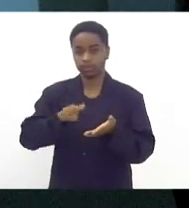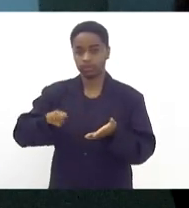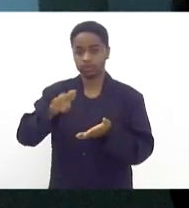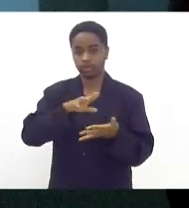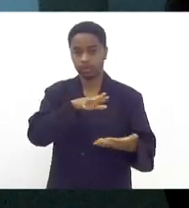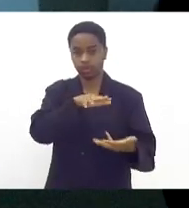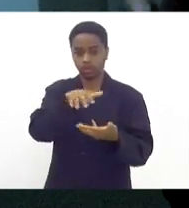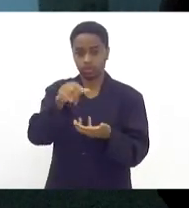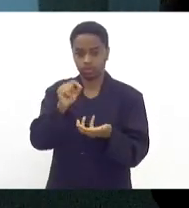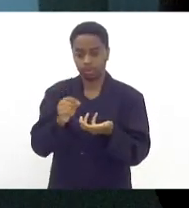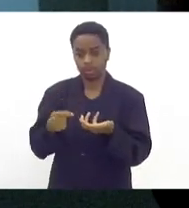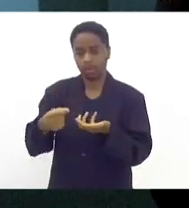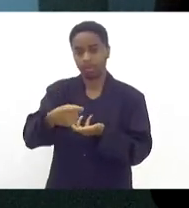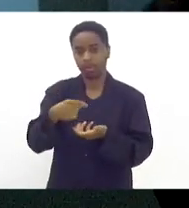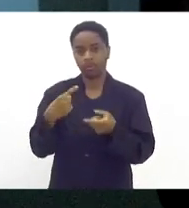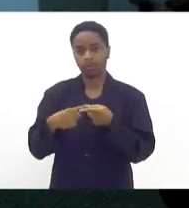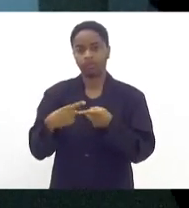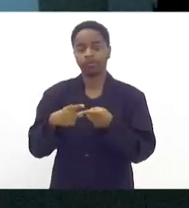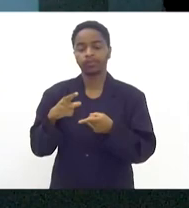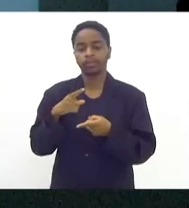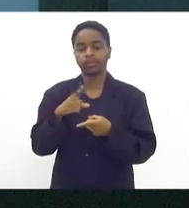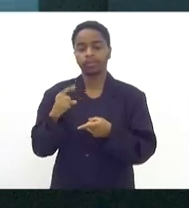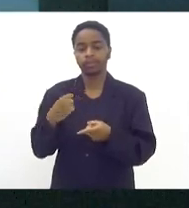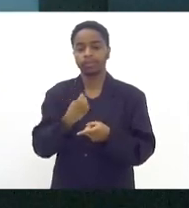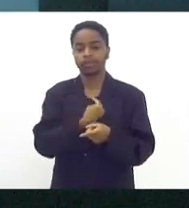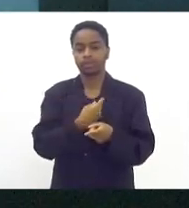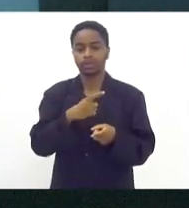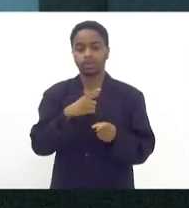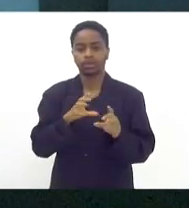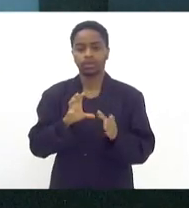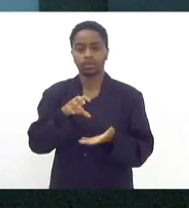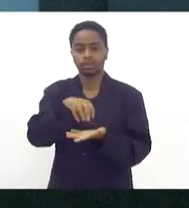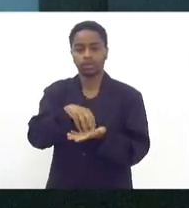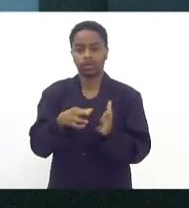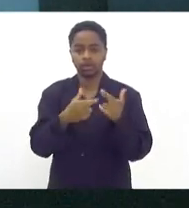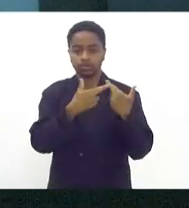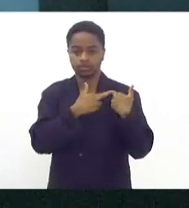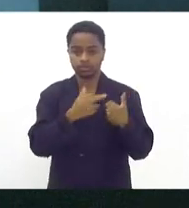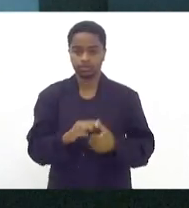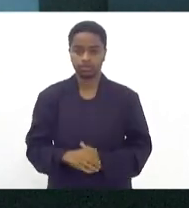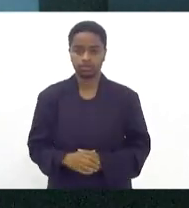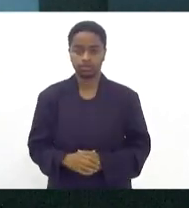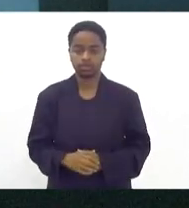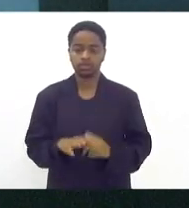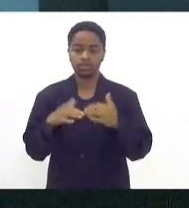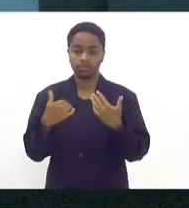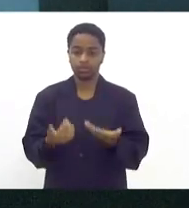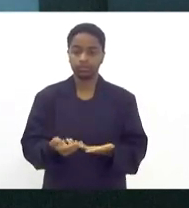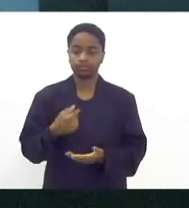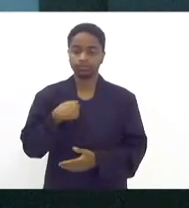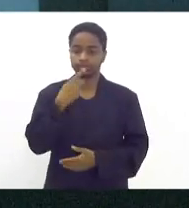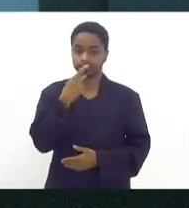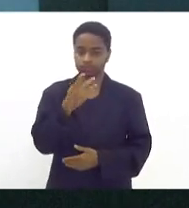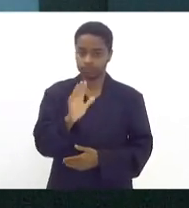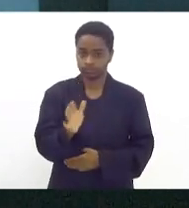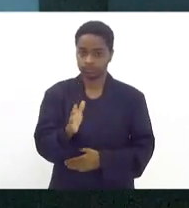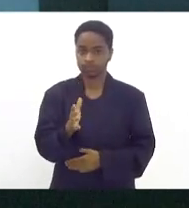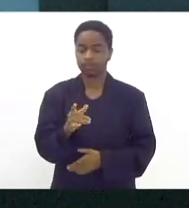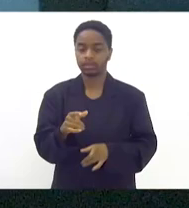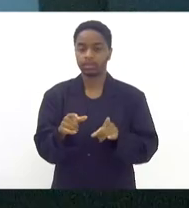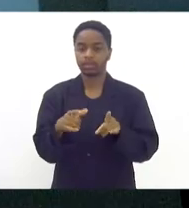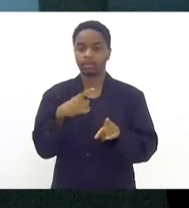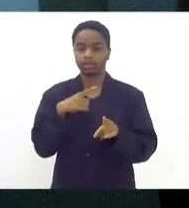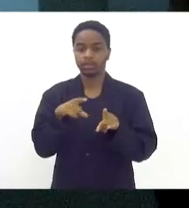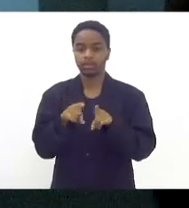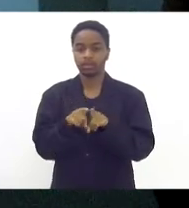mundo inteiro para que a gente tenha incorporação responsável Como eu disse O Rol também prevê